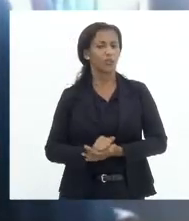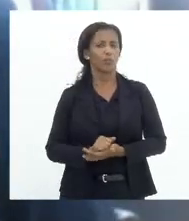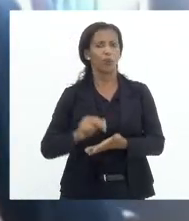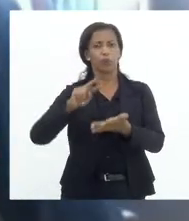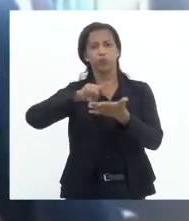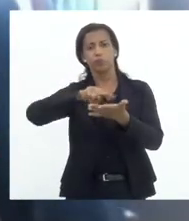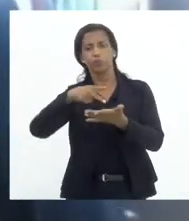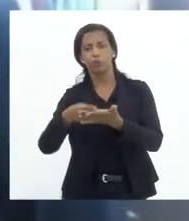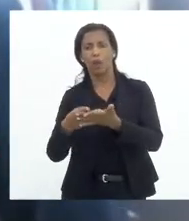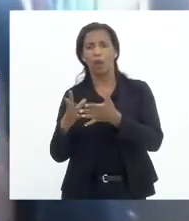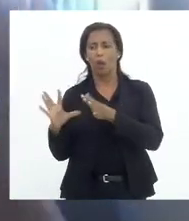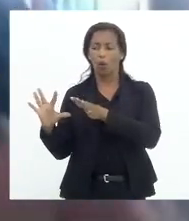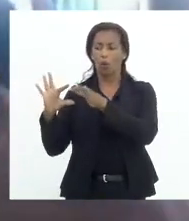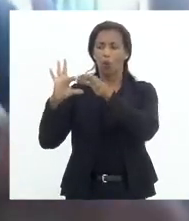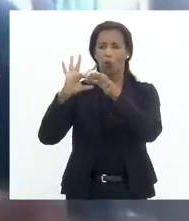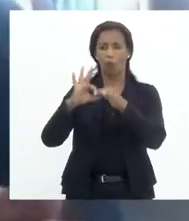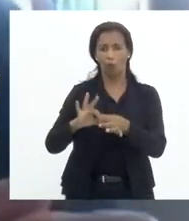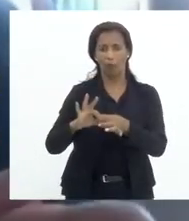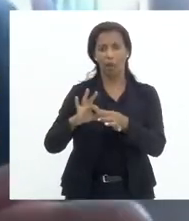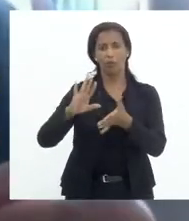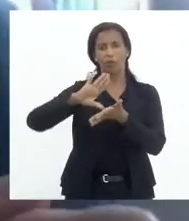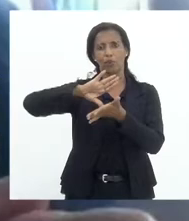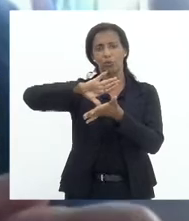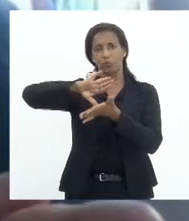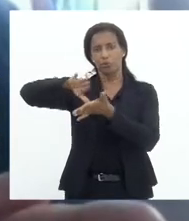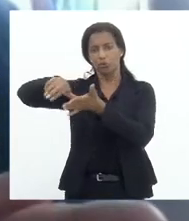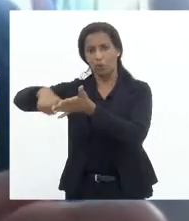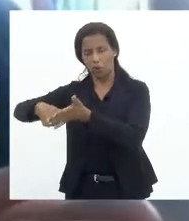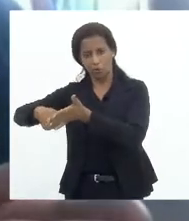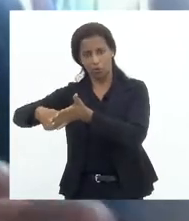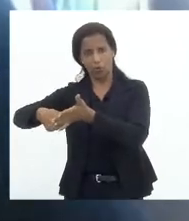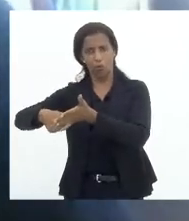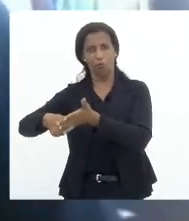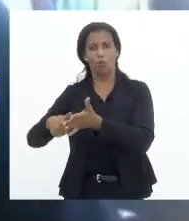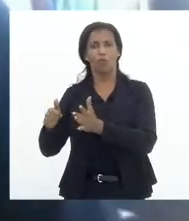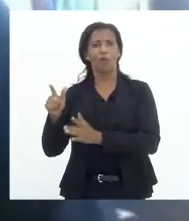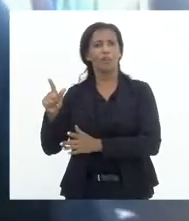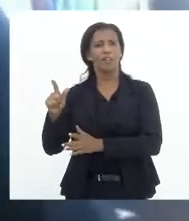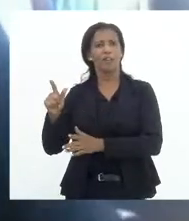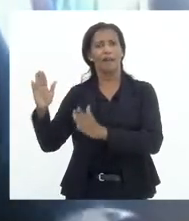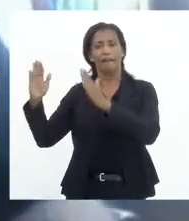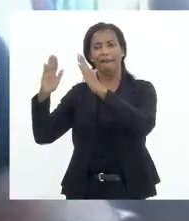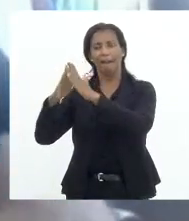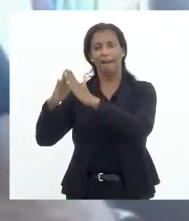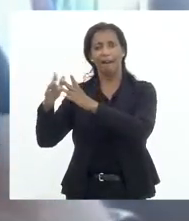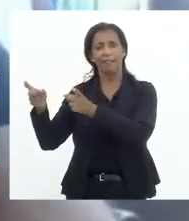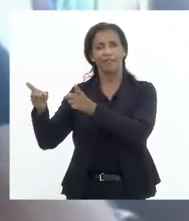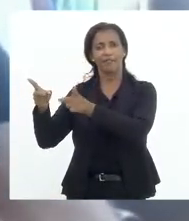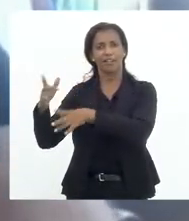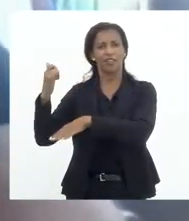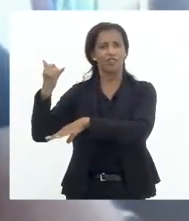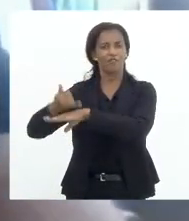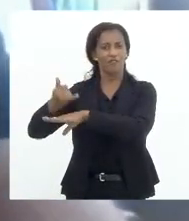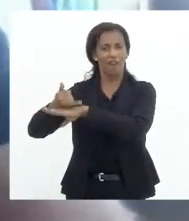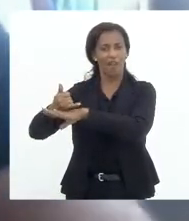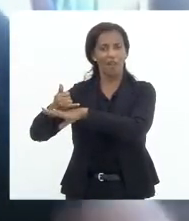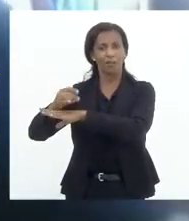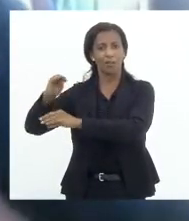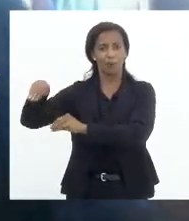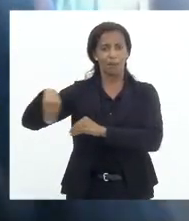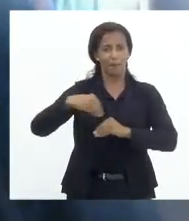um elo da cadeia da ladroagem que o ferro velho não Elo da cadeia da reciclagem